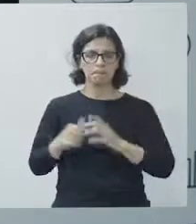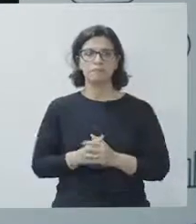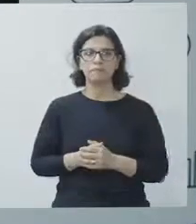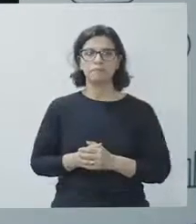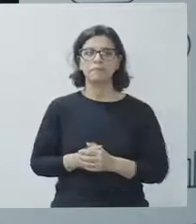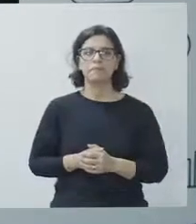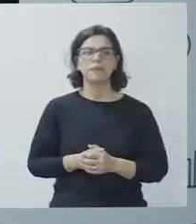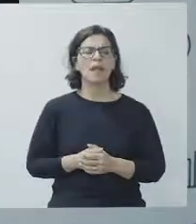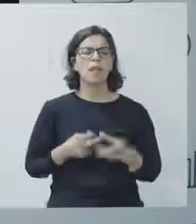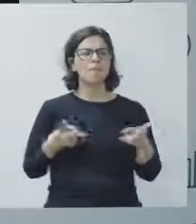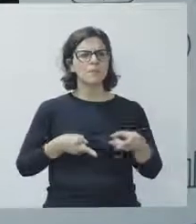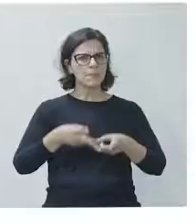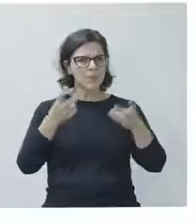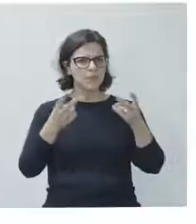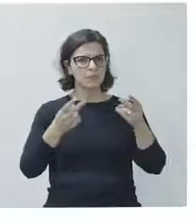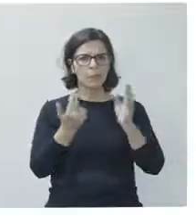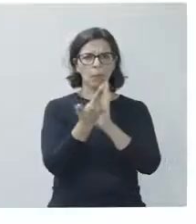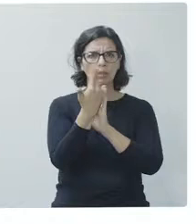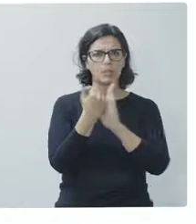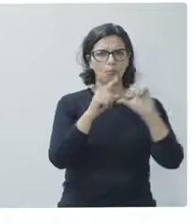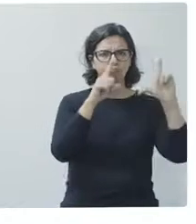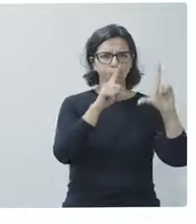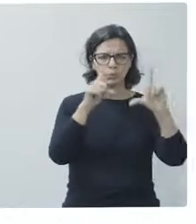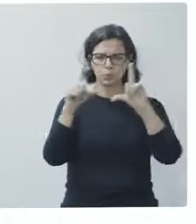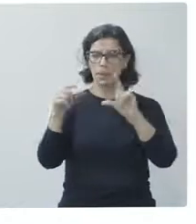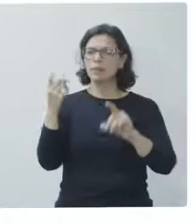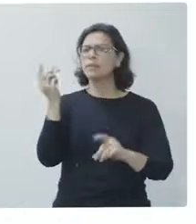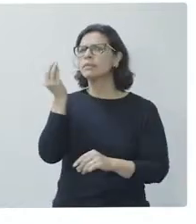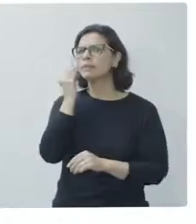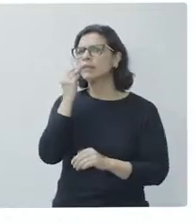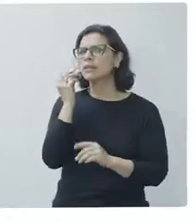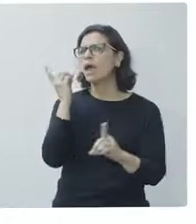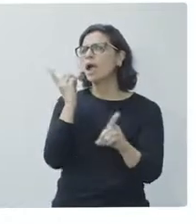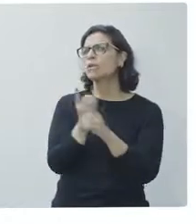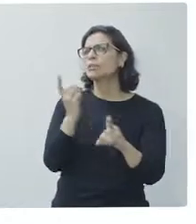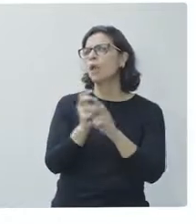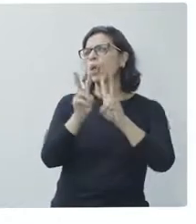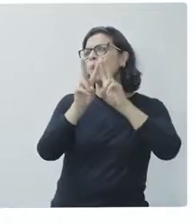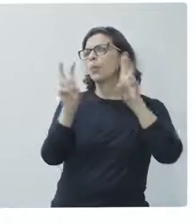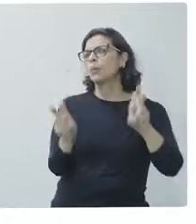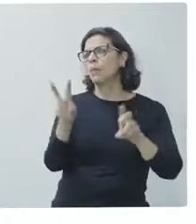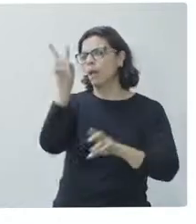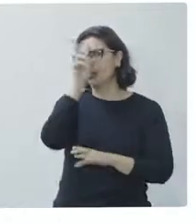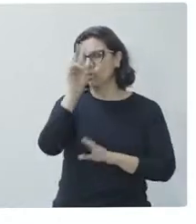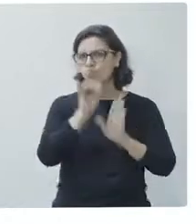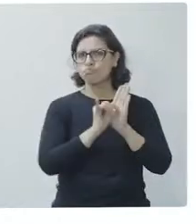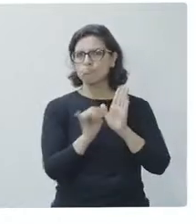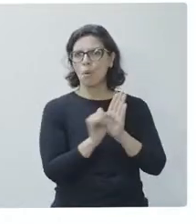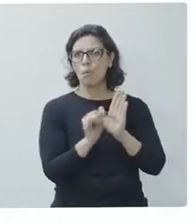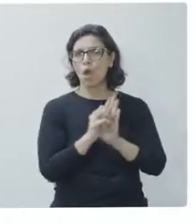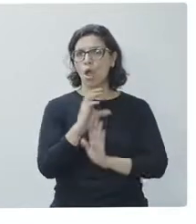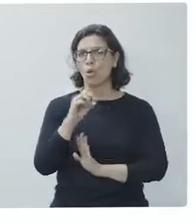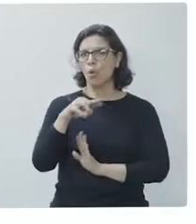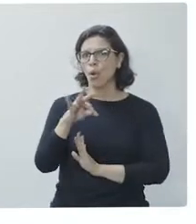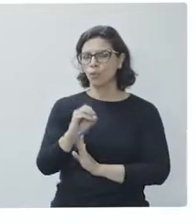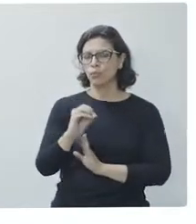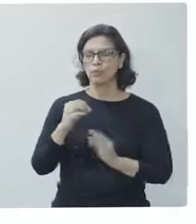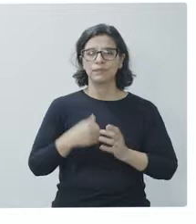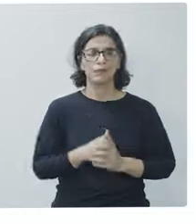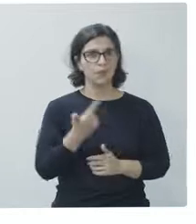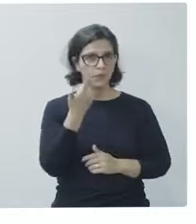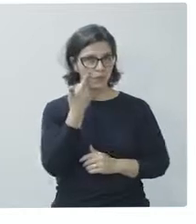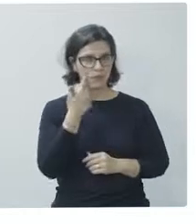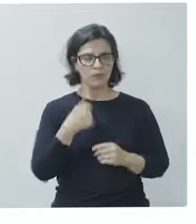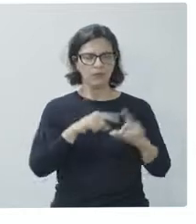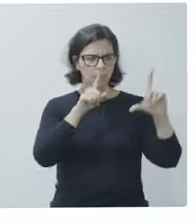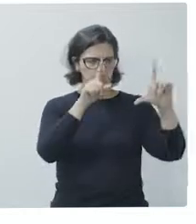Tá? Observe as imagens e tente adivinhar o título do conto que leremos. Hoje nós faremos a leitura de um conto. Então